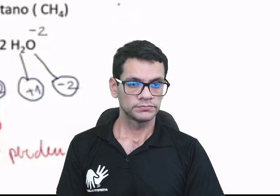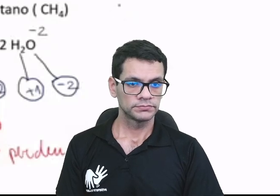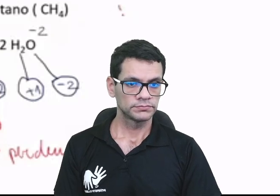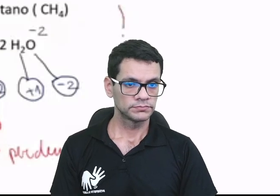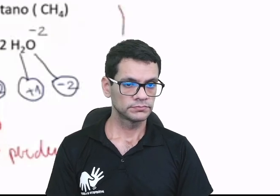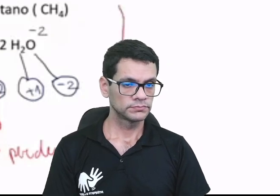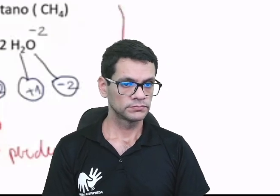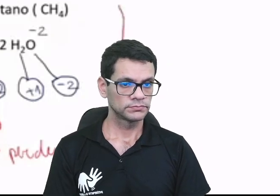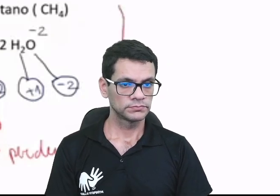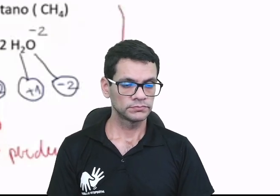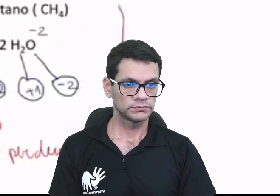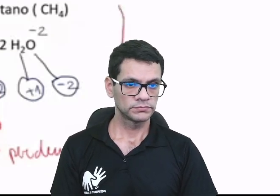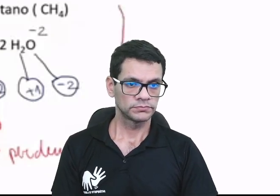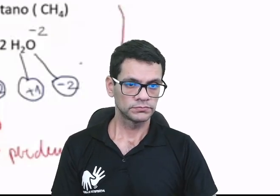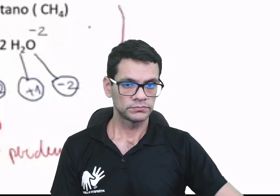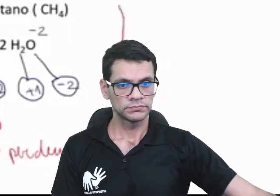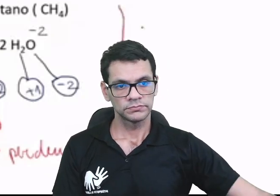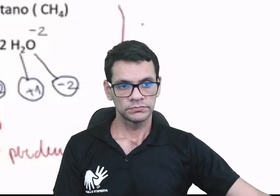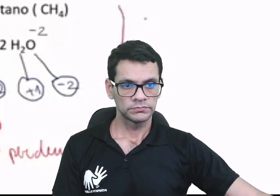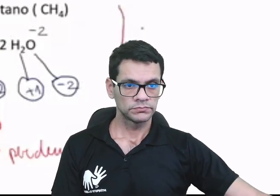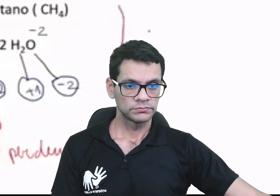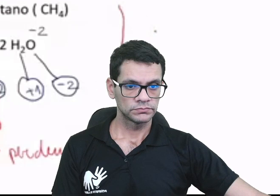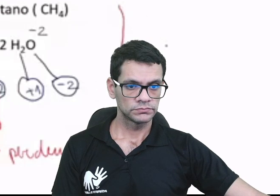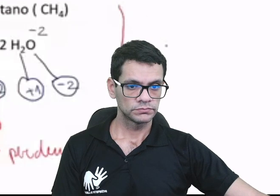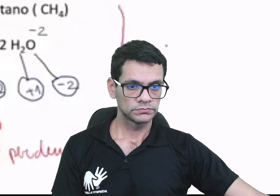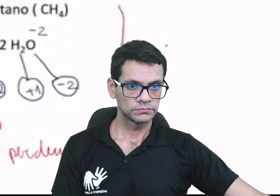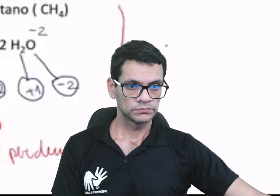Eu vou até deixar aqui.